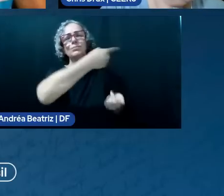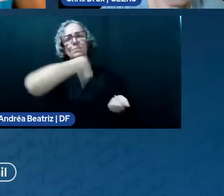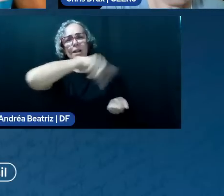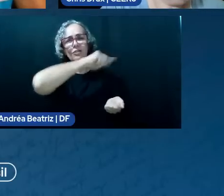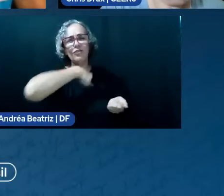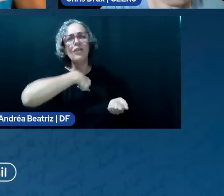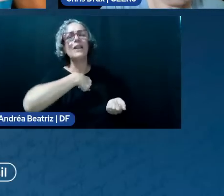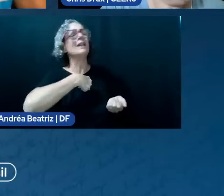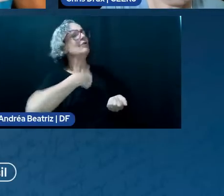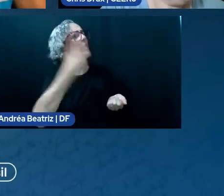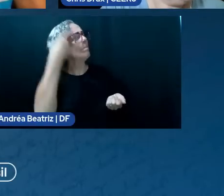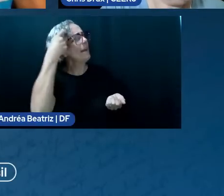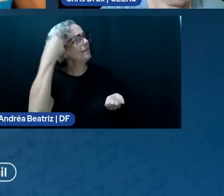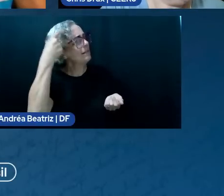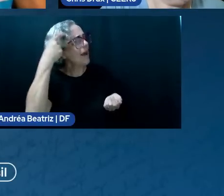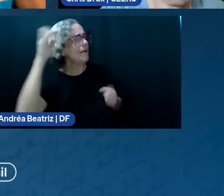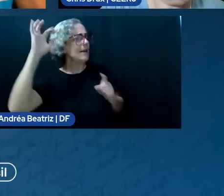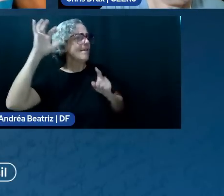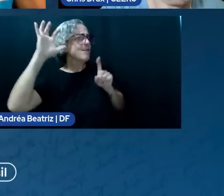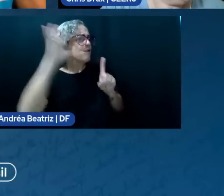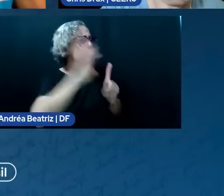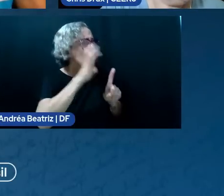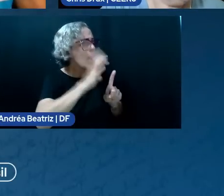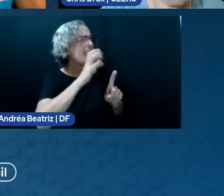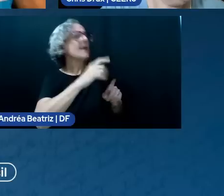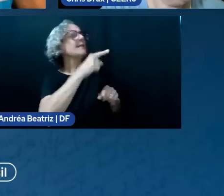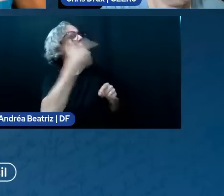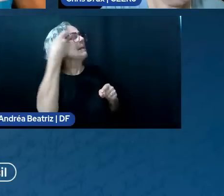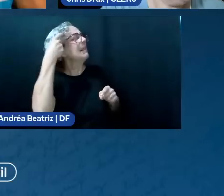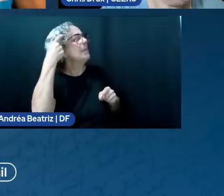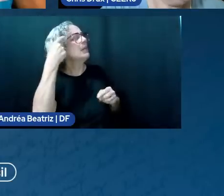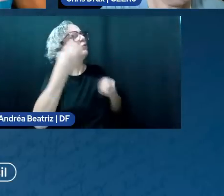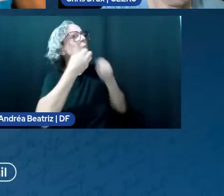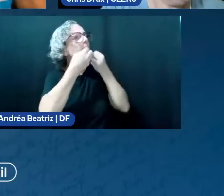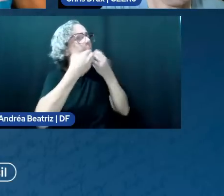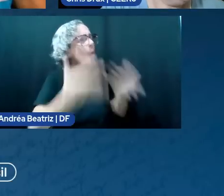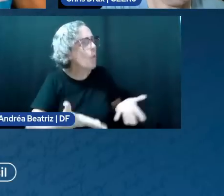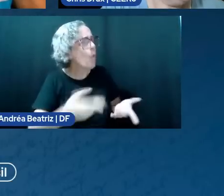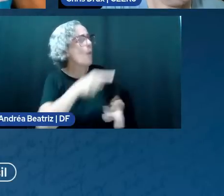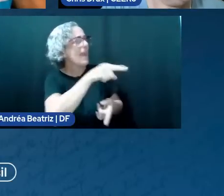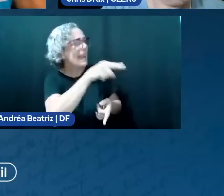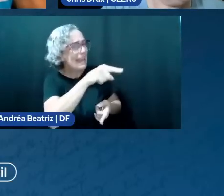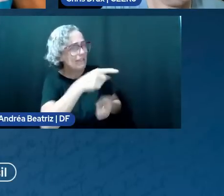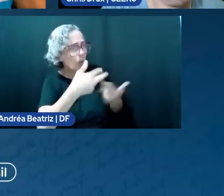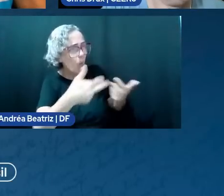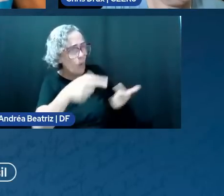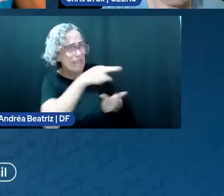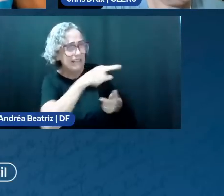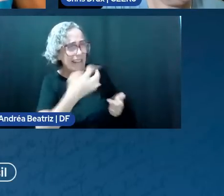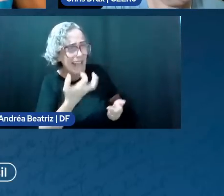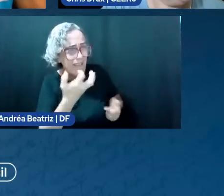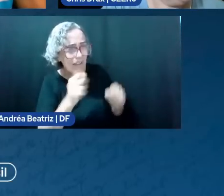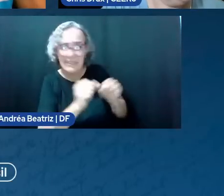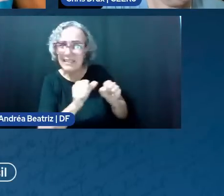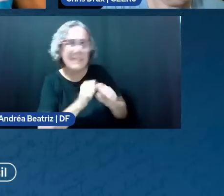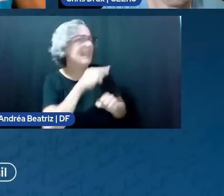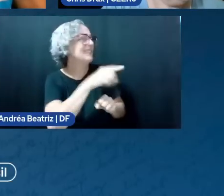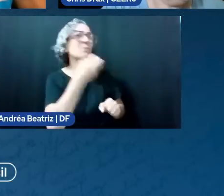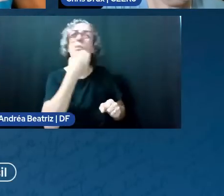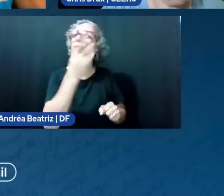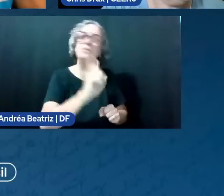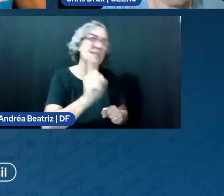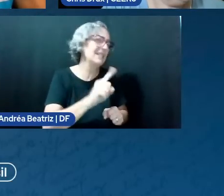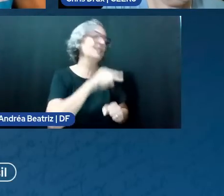insuflando pensamentos bons, nos dizendo que essas dificuldades vão nos auxiliar a superar as nossas